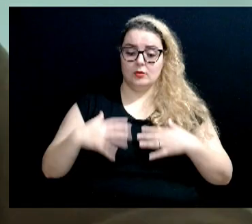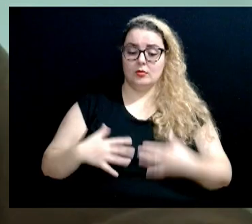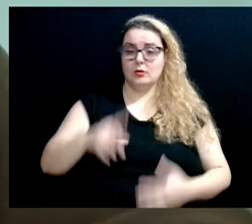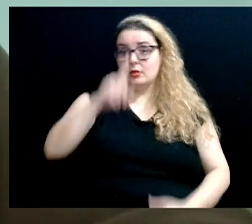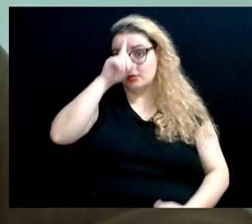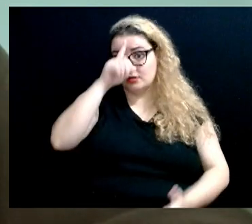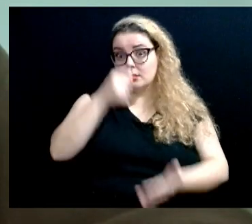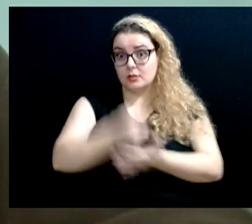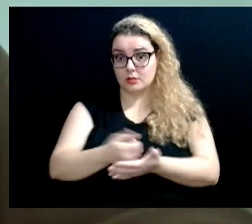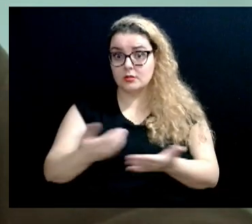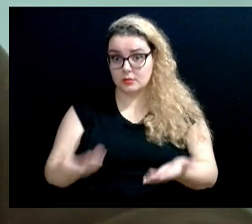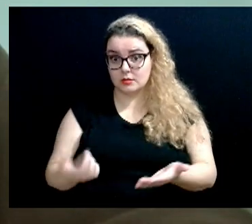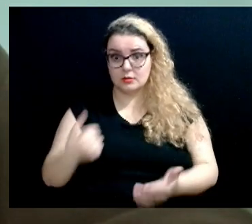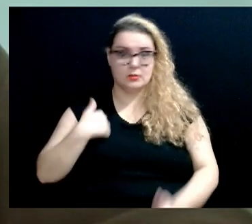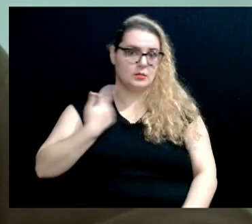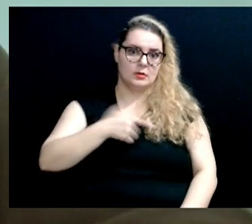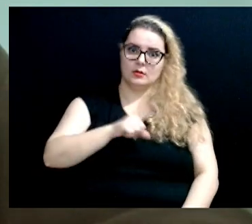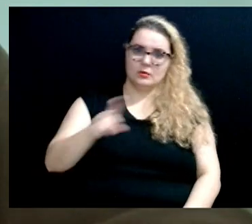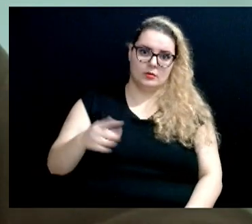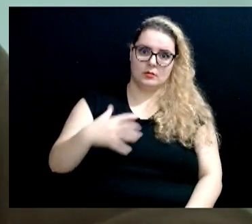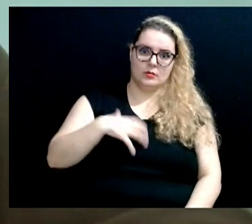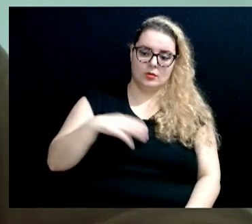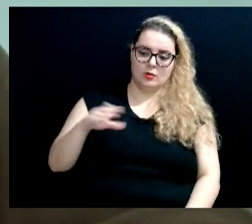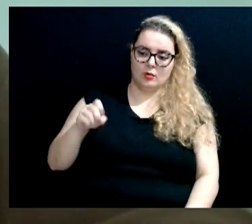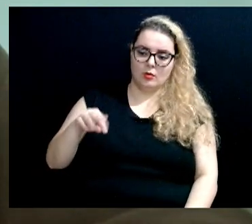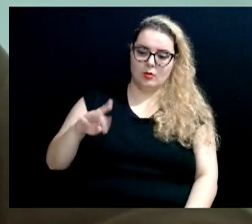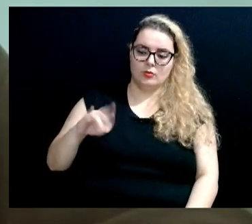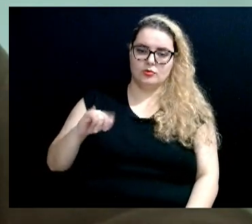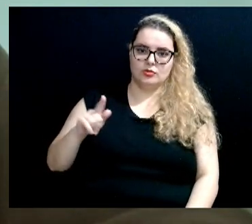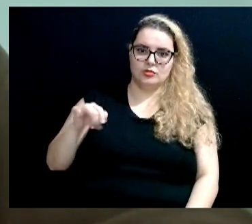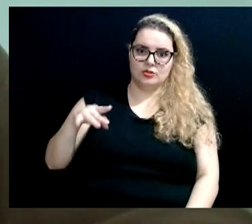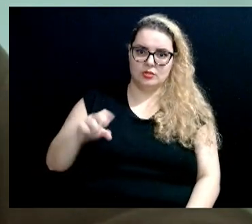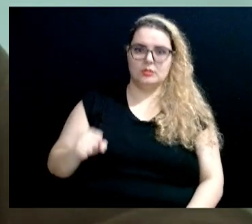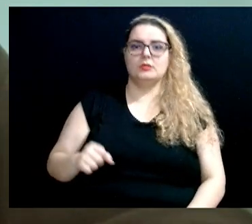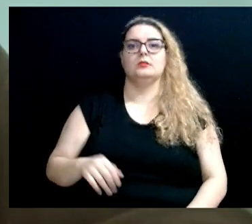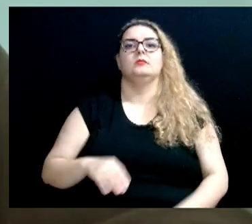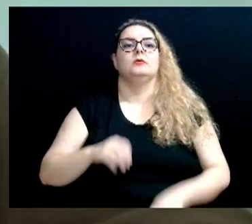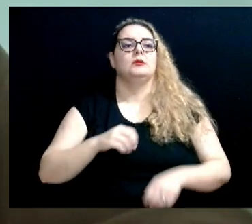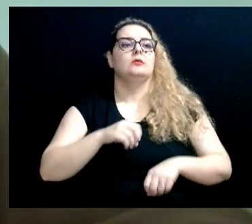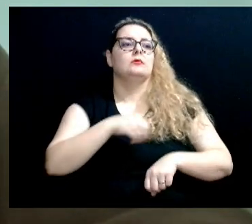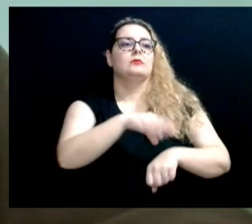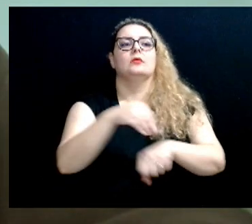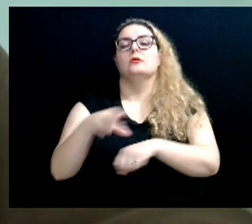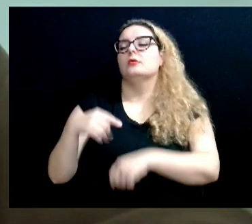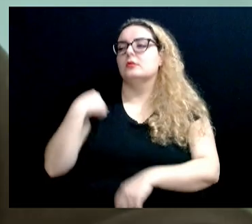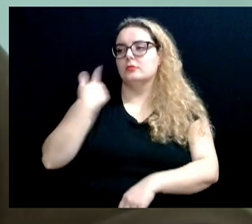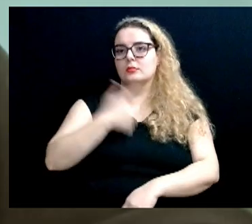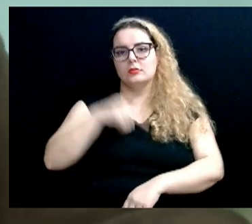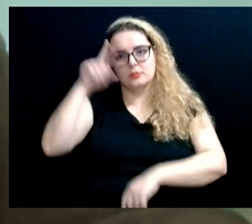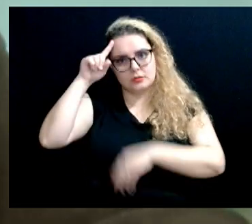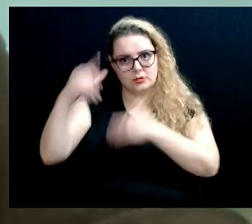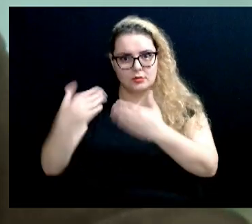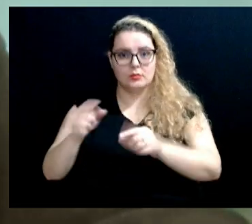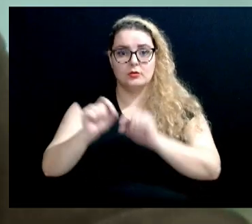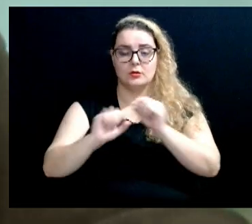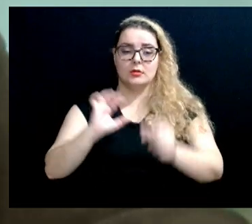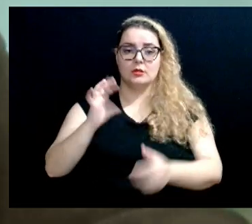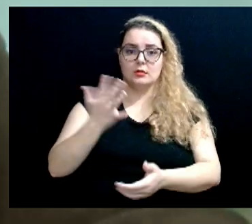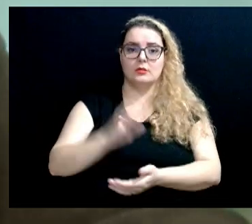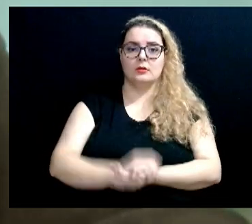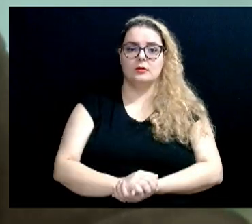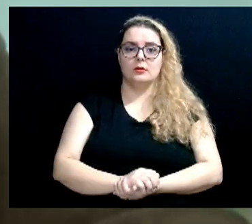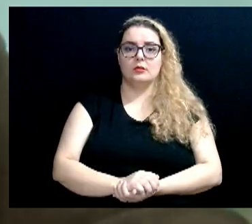não a gente pelas contingências que a gente atribui ao nosso dia a dia. Ou seja, de mais